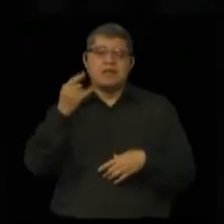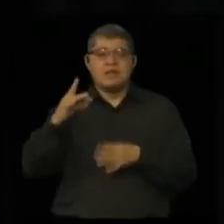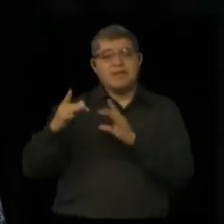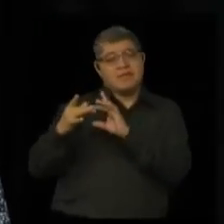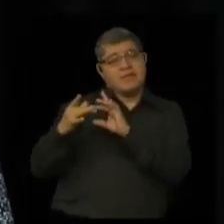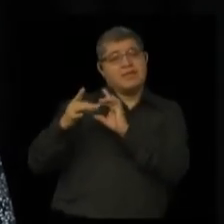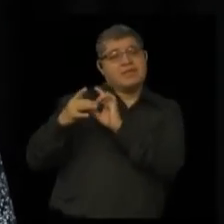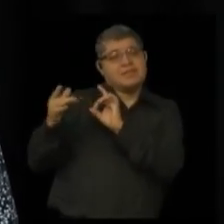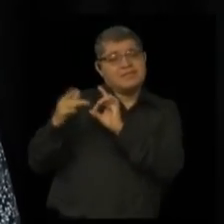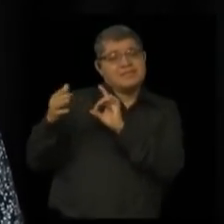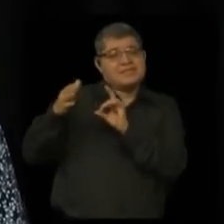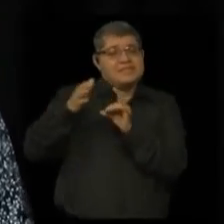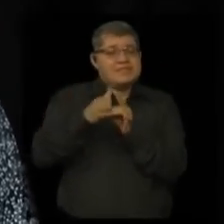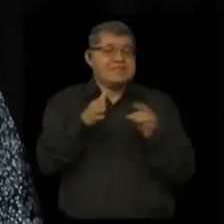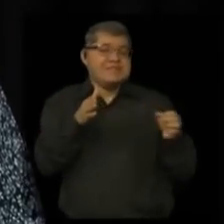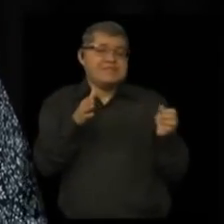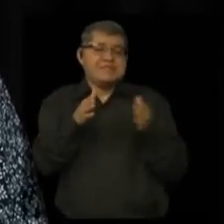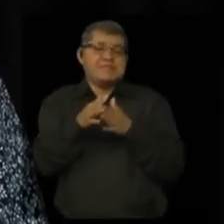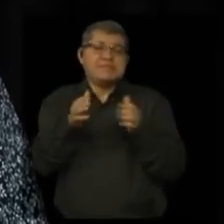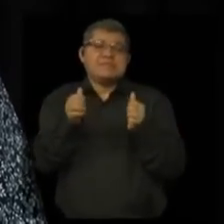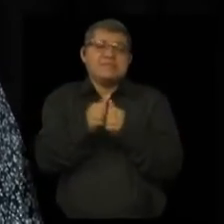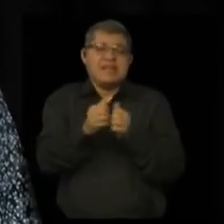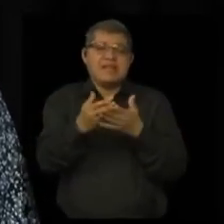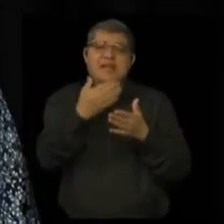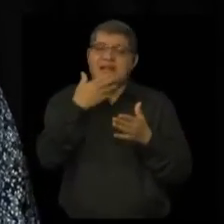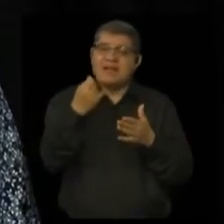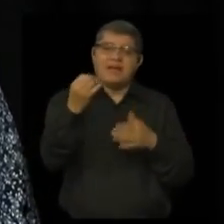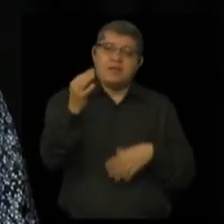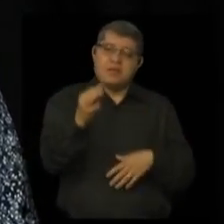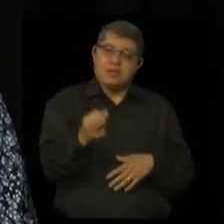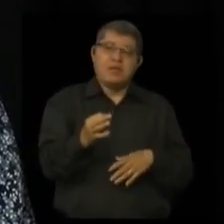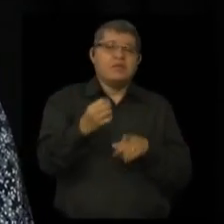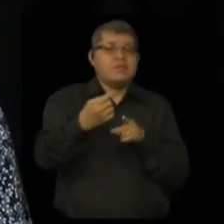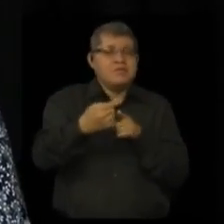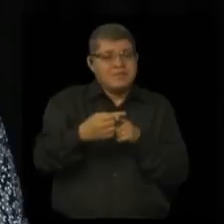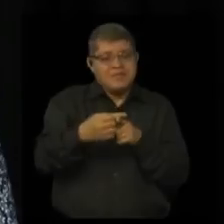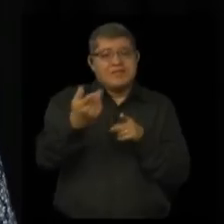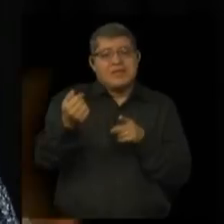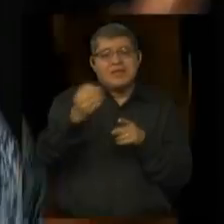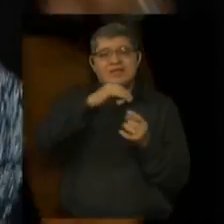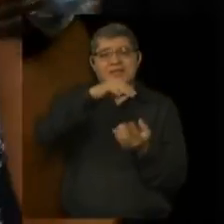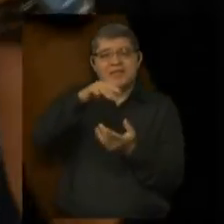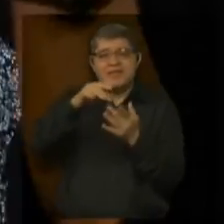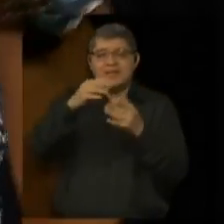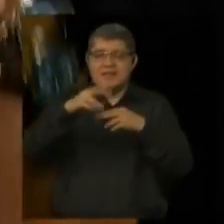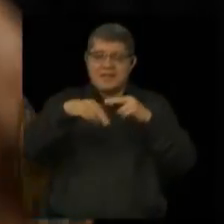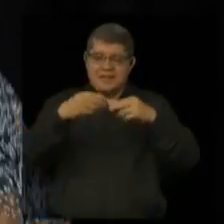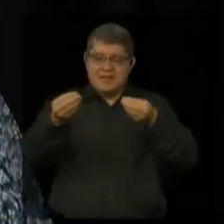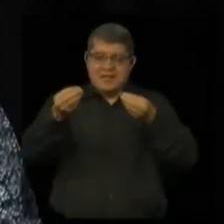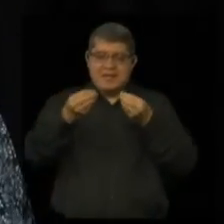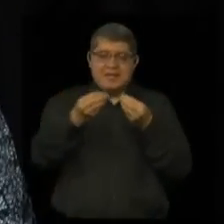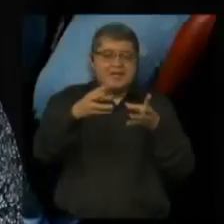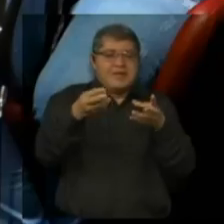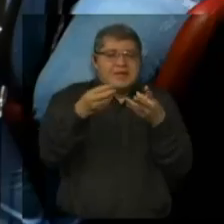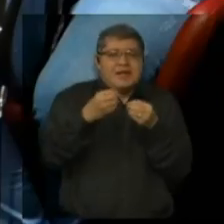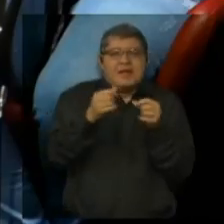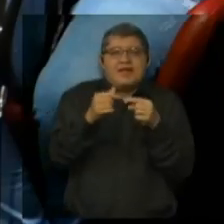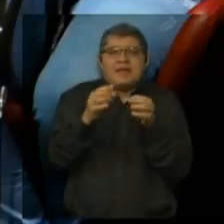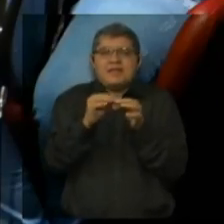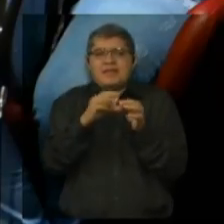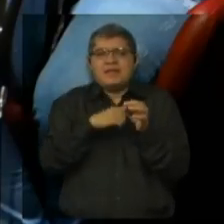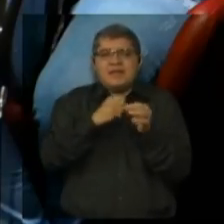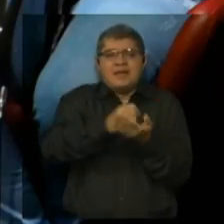parceria, ela seria muito, muito justa com o universo e com esse presente que eu recebo, claro, né, que